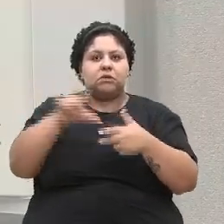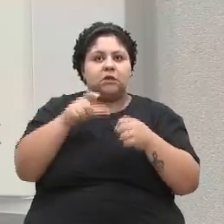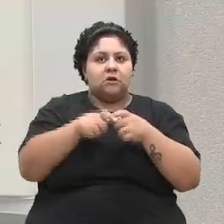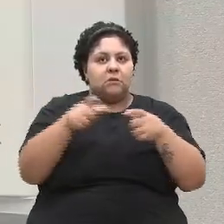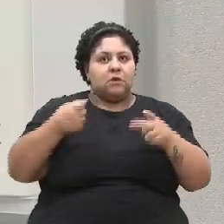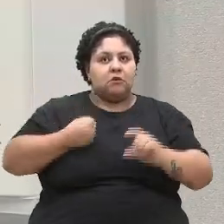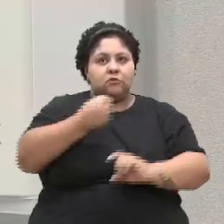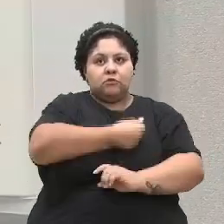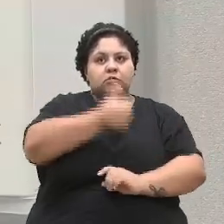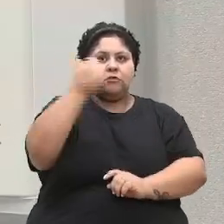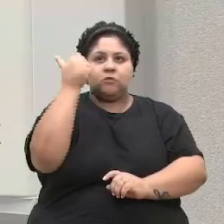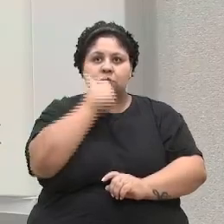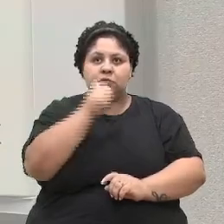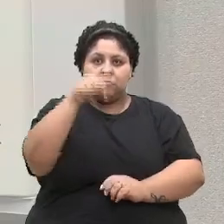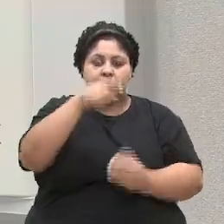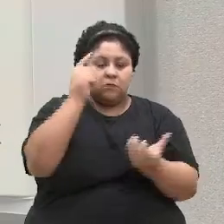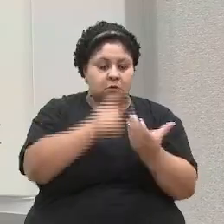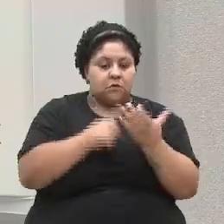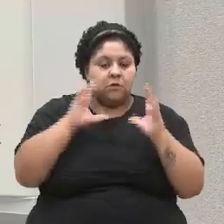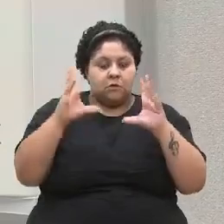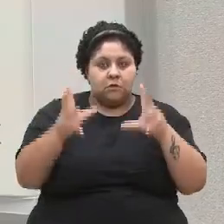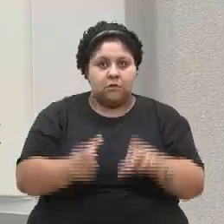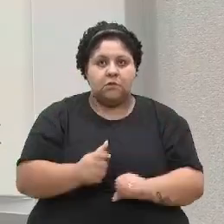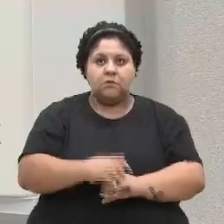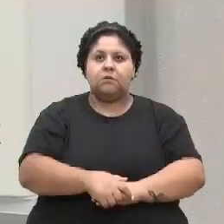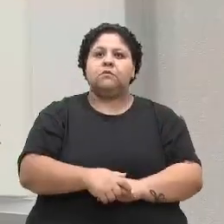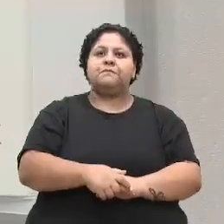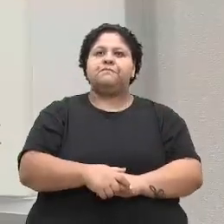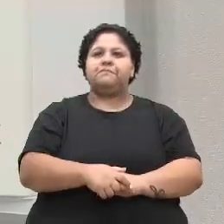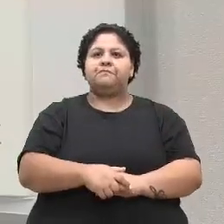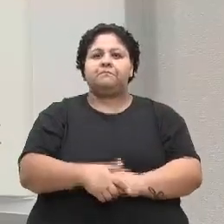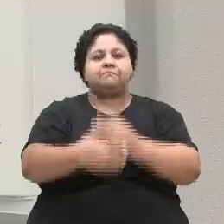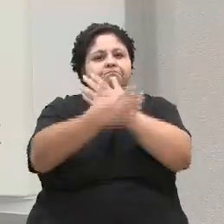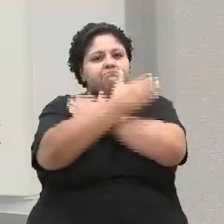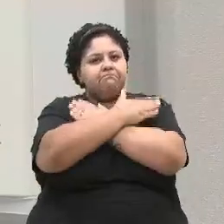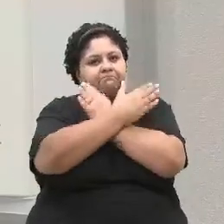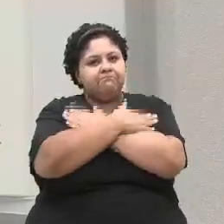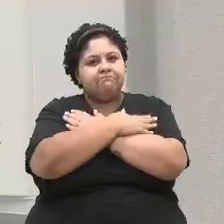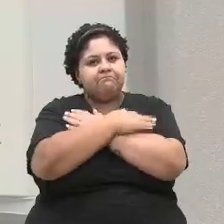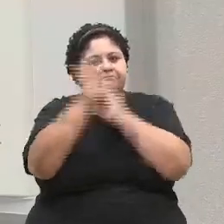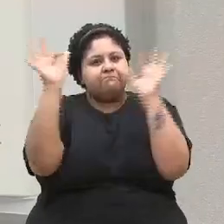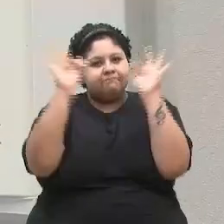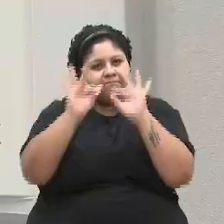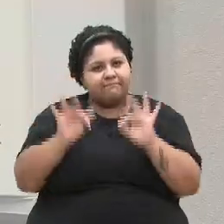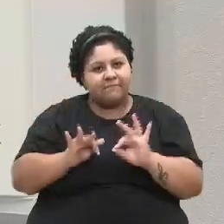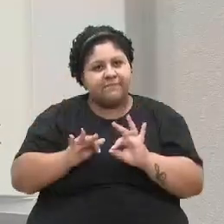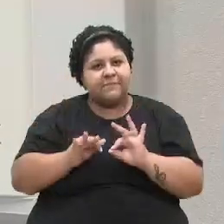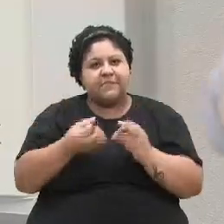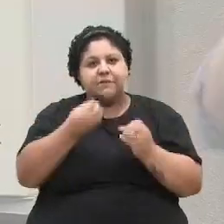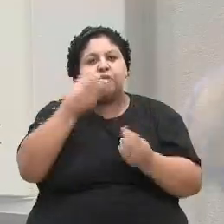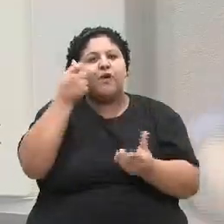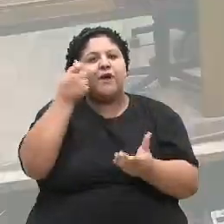número de mulheres. Esse é um compromisso de todos nós. Então, um abraço, felicidades e boa luta.